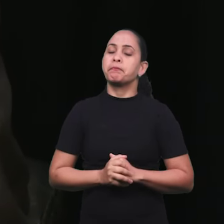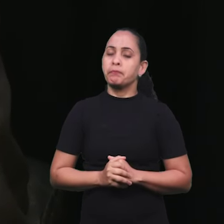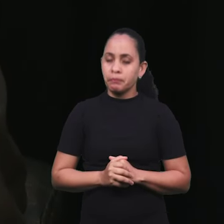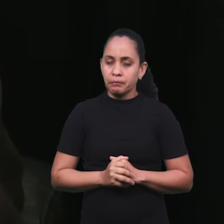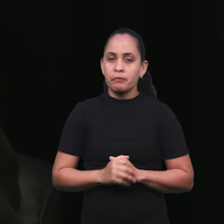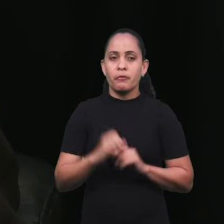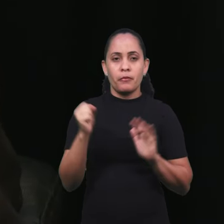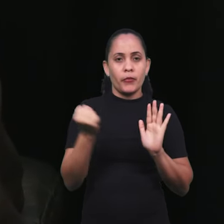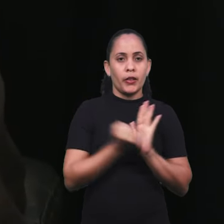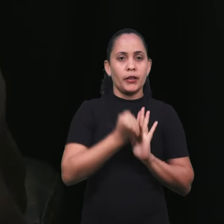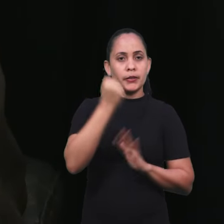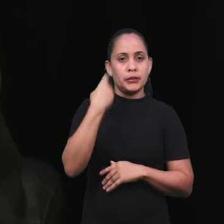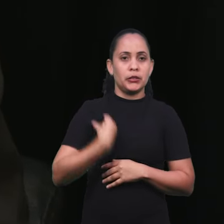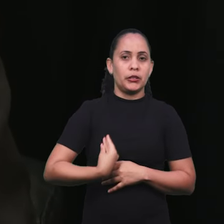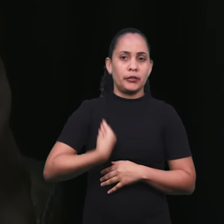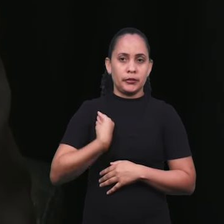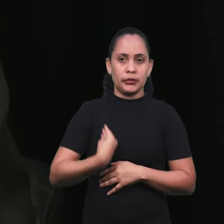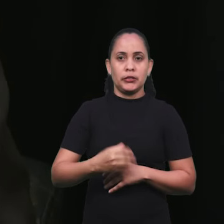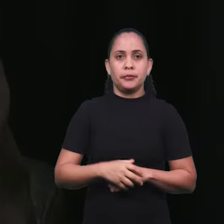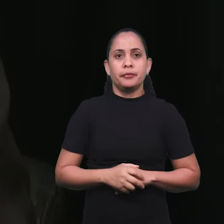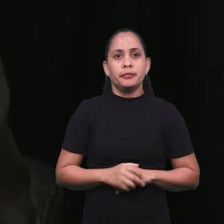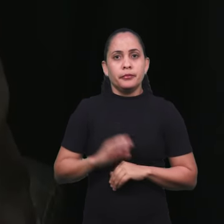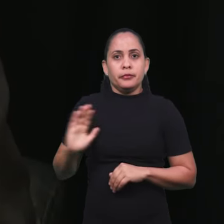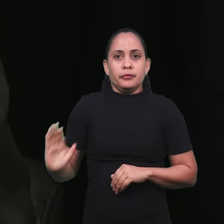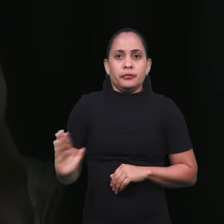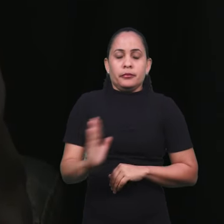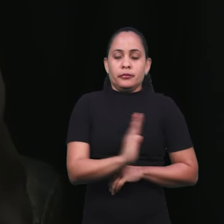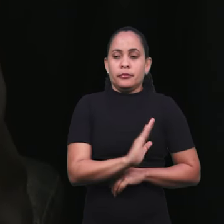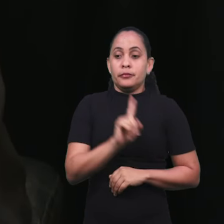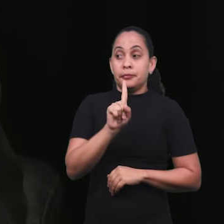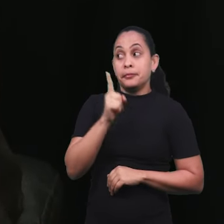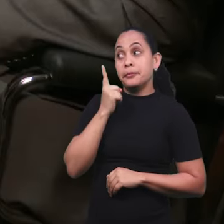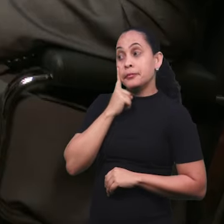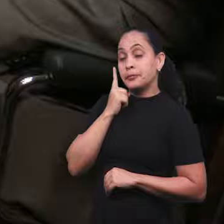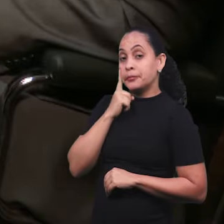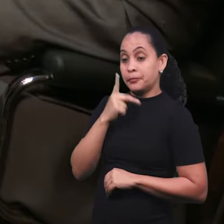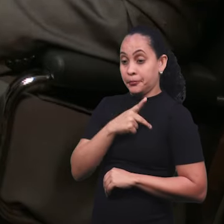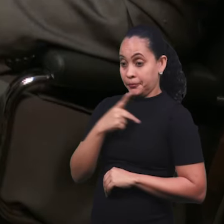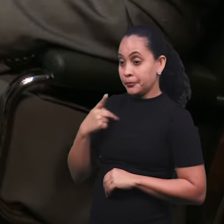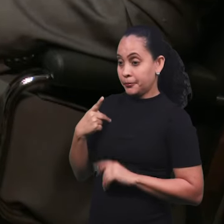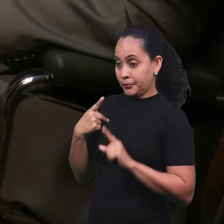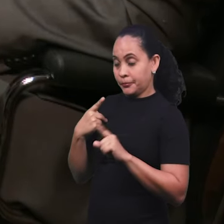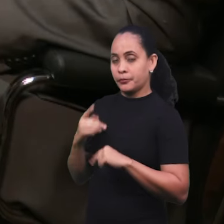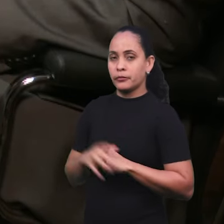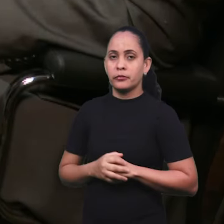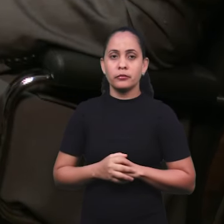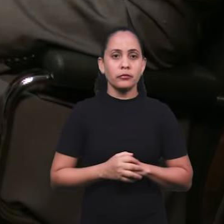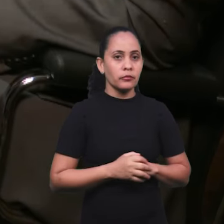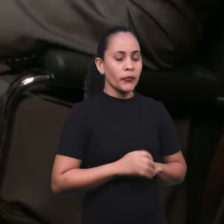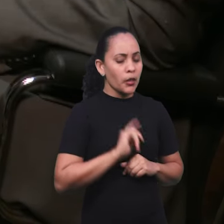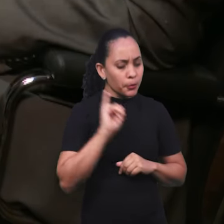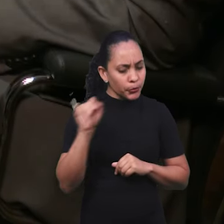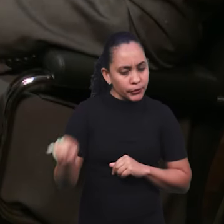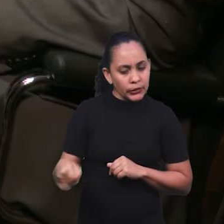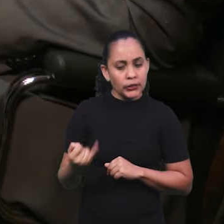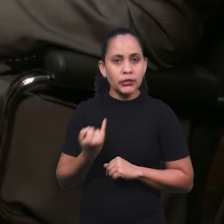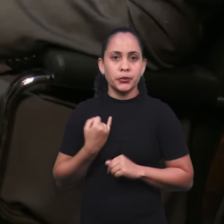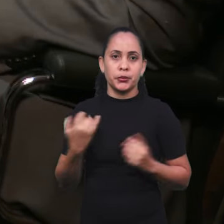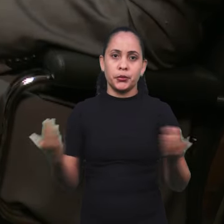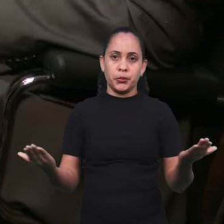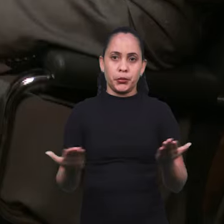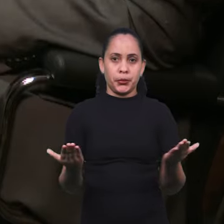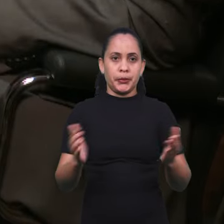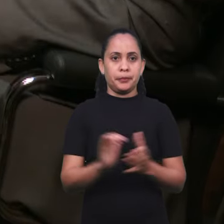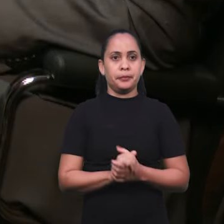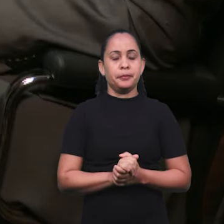tinir as orelhas, né? Impactar a vida do homem. Maravilhoso. Isso, Só o pastor Josias, pegando esse gancho